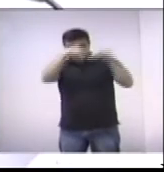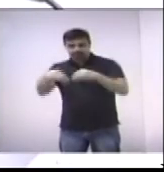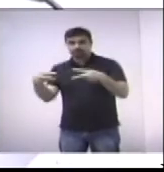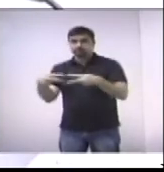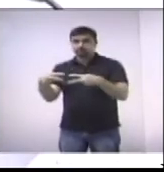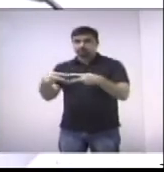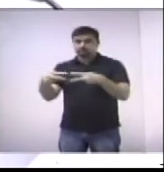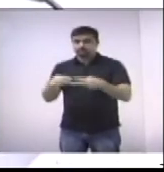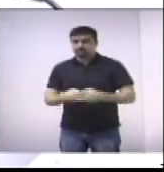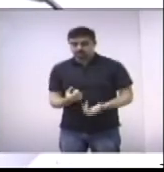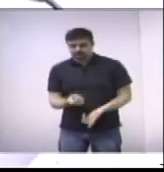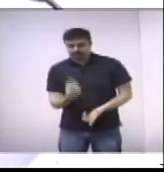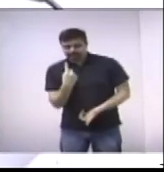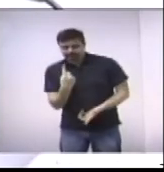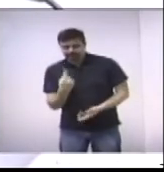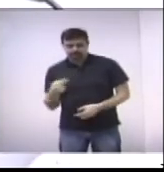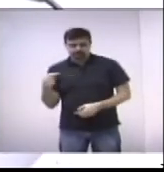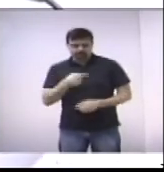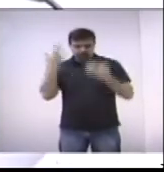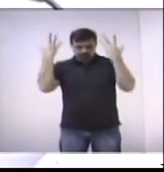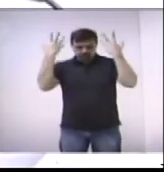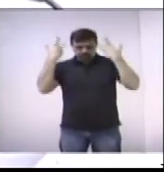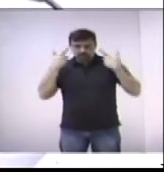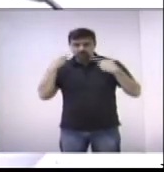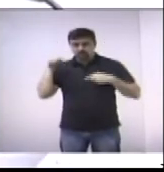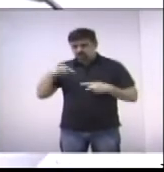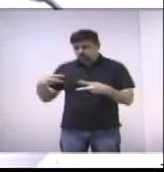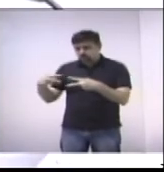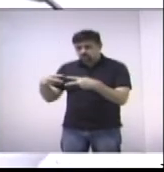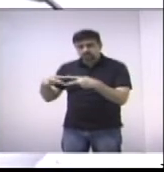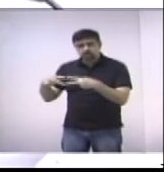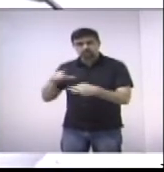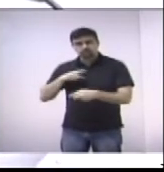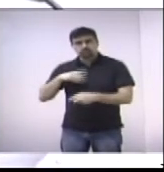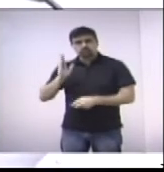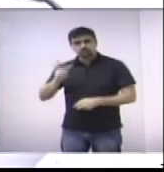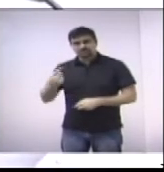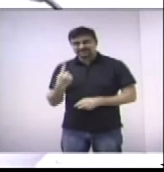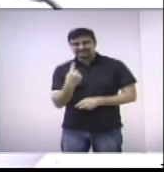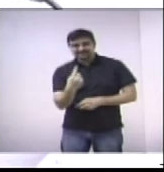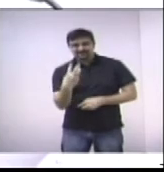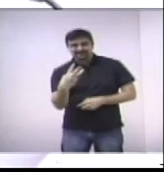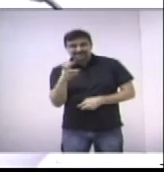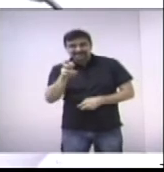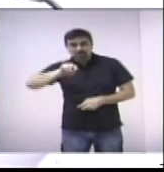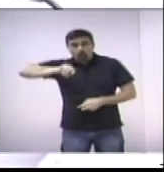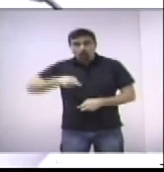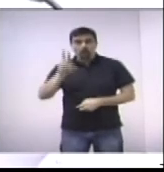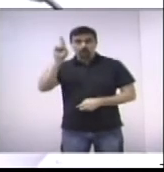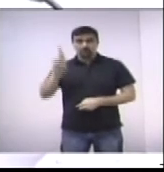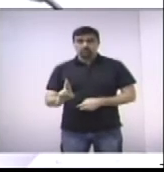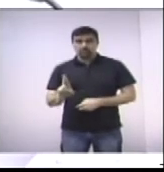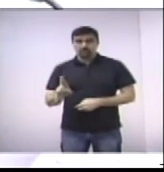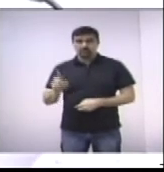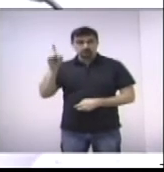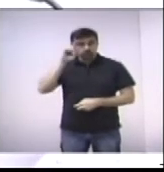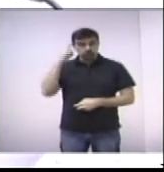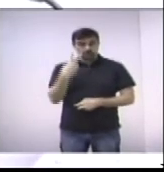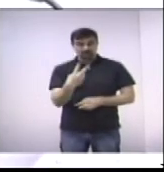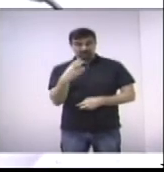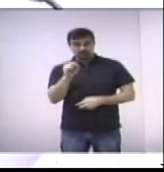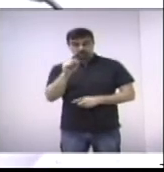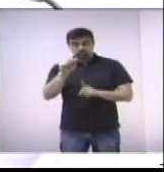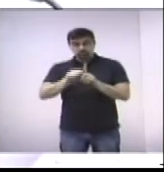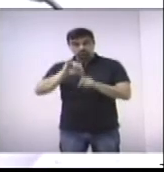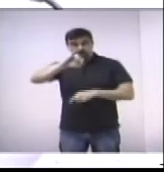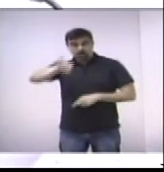Causa estranheza o fato da Escola de Samba Leões do Monte Alegre de Paulínia já dispor de R$ 130 mil reais em 21 de janeiro de 2010,